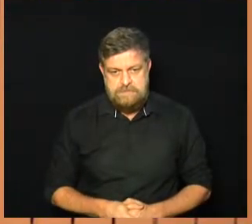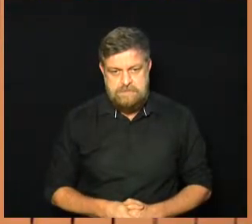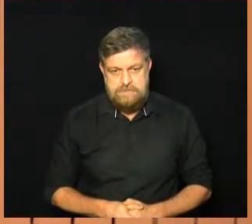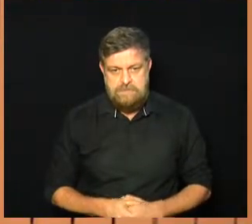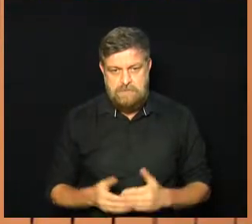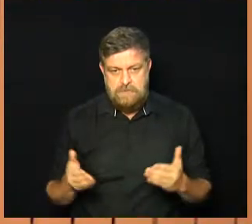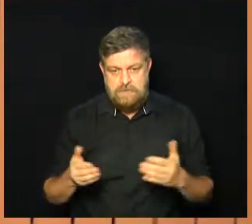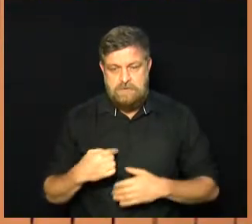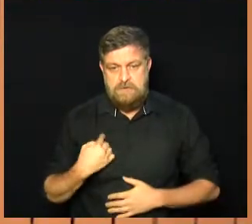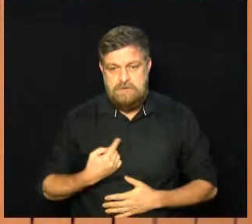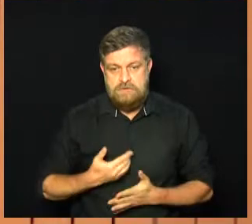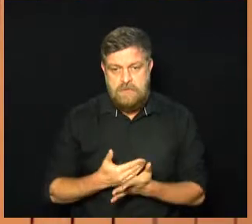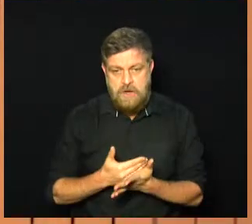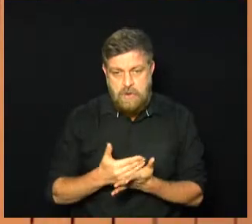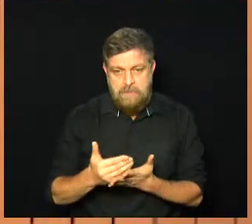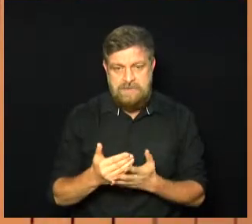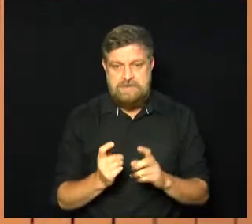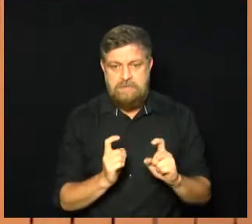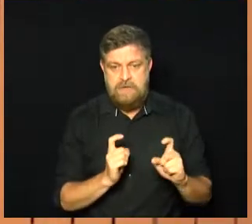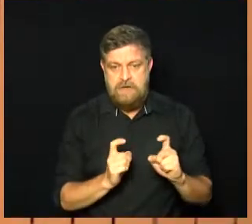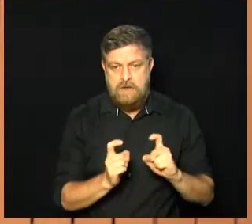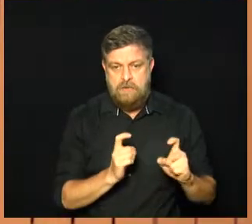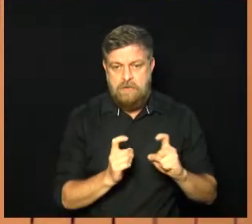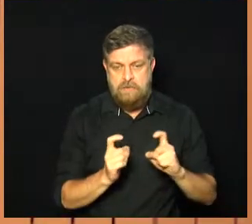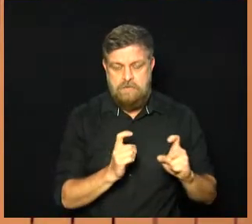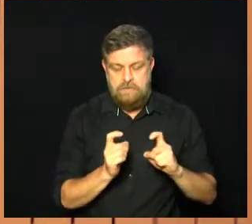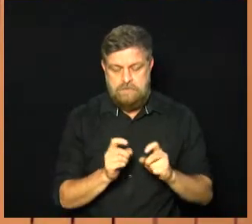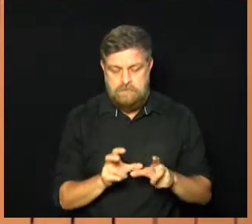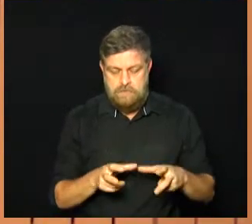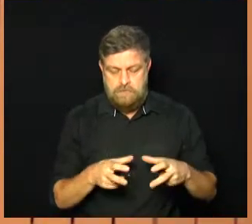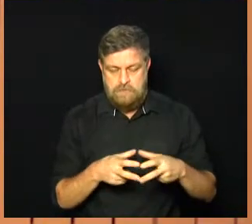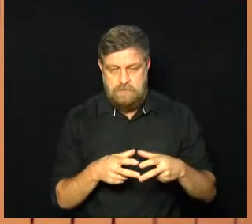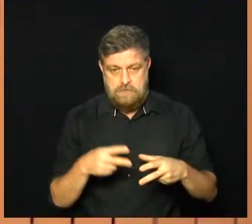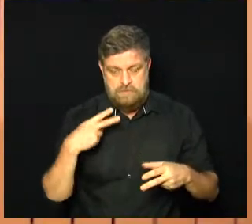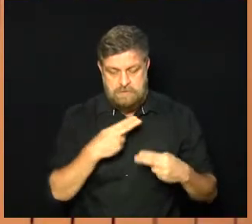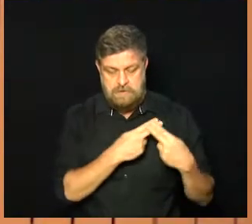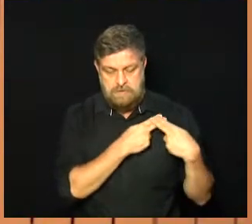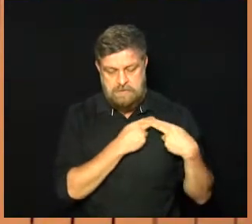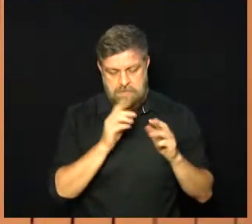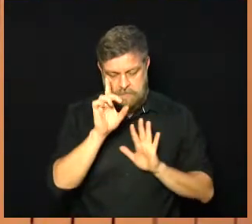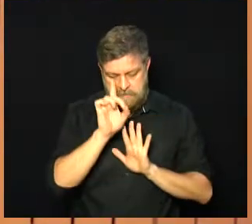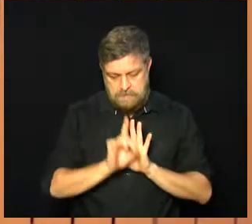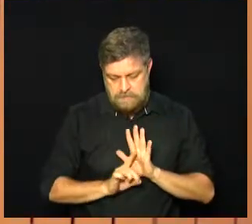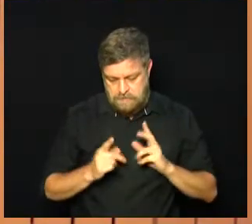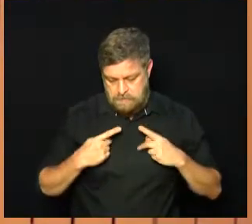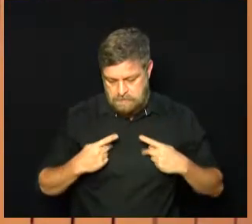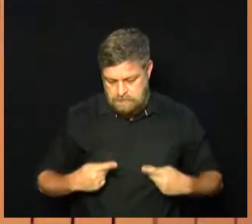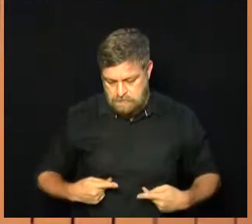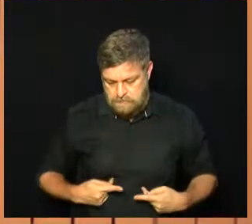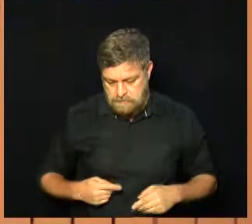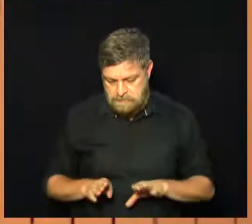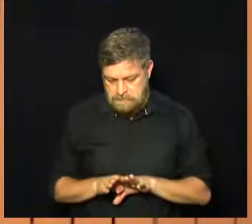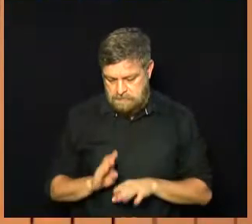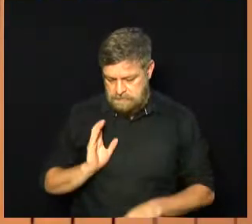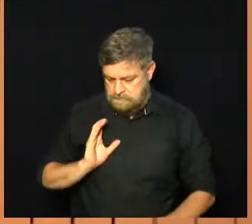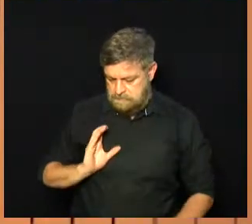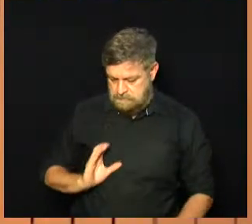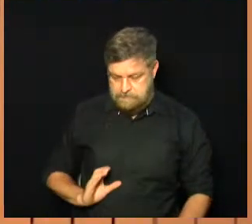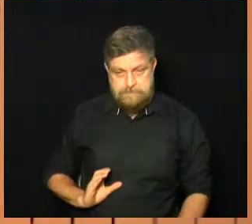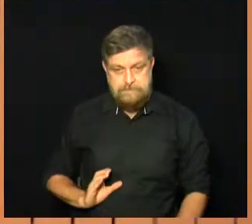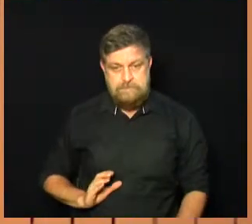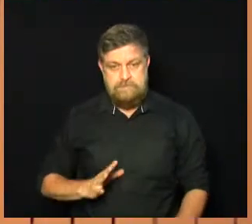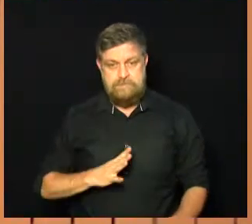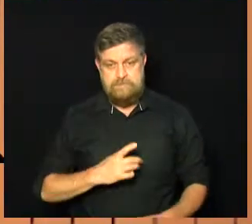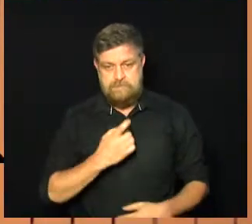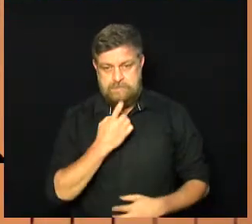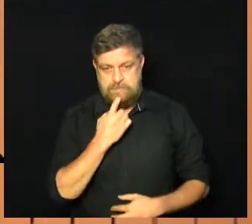Hoje a gente começa mais uma reunião da Comissão de Direitos Humanos e Cidadania de Campinas. Essa